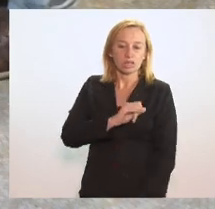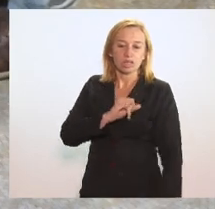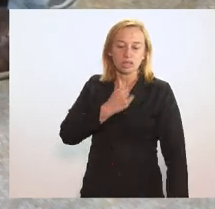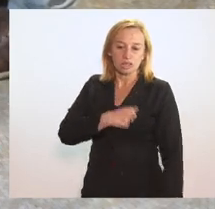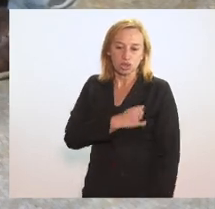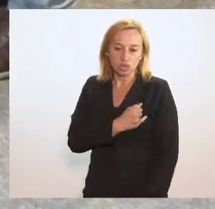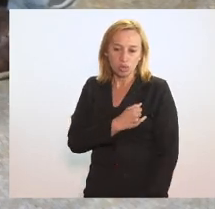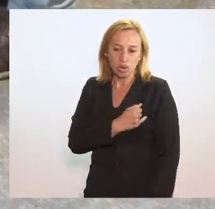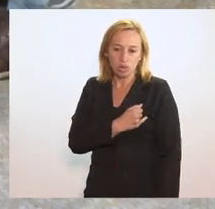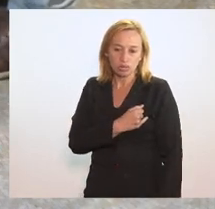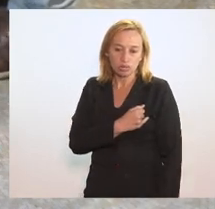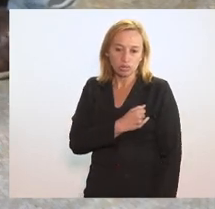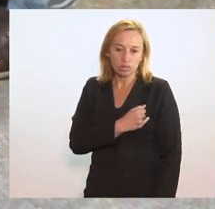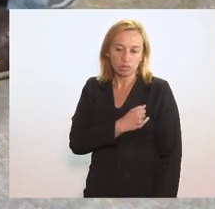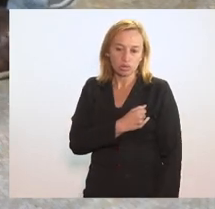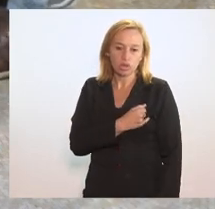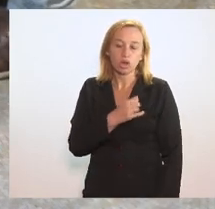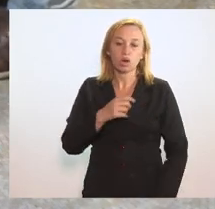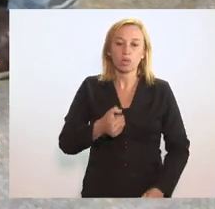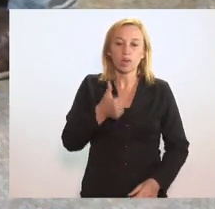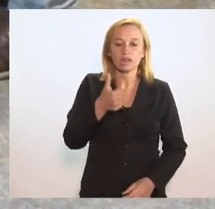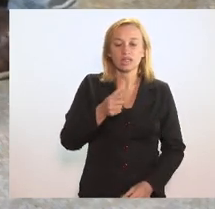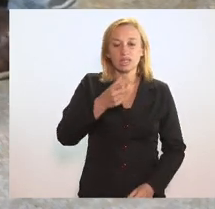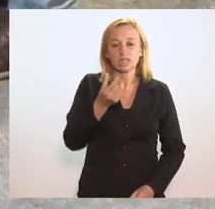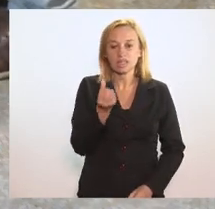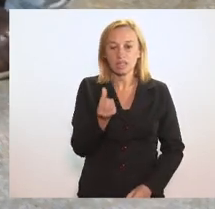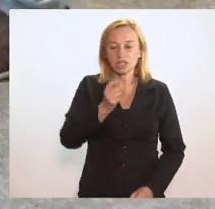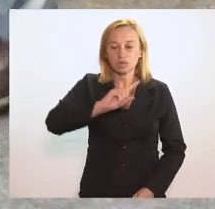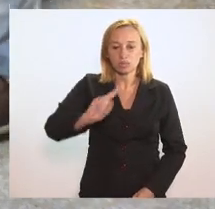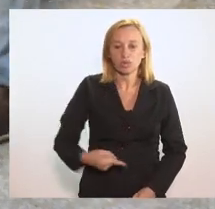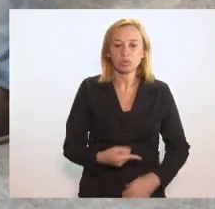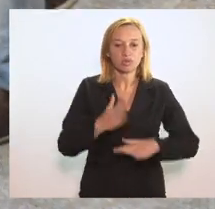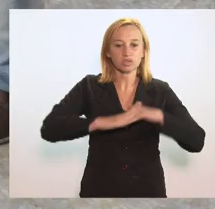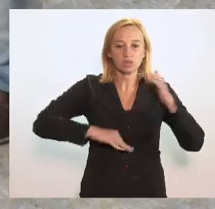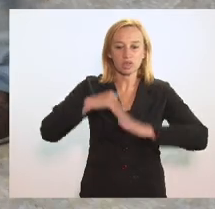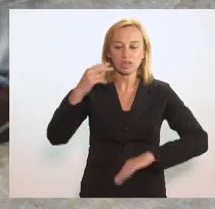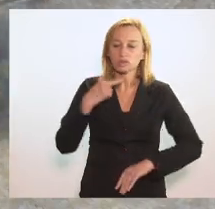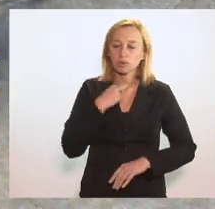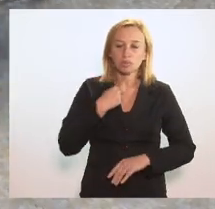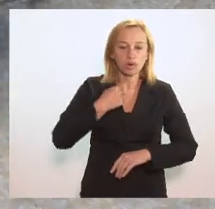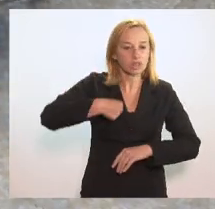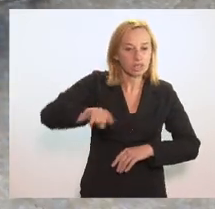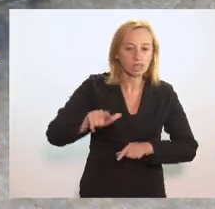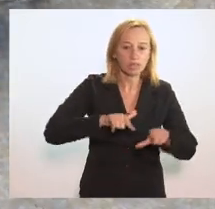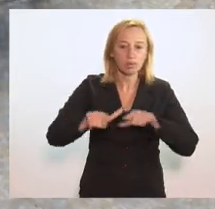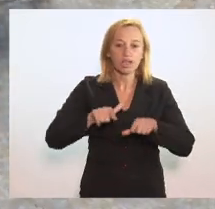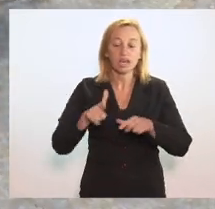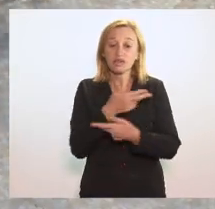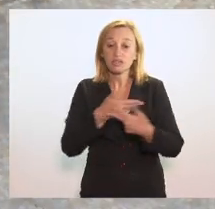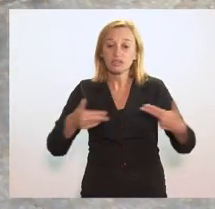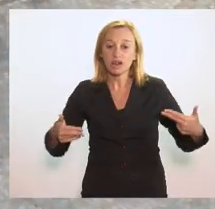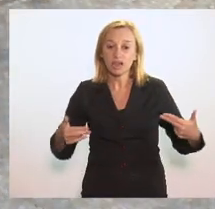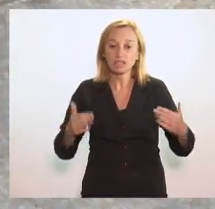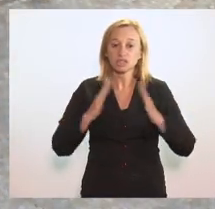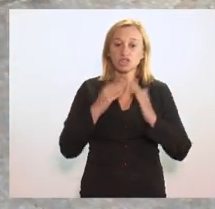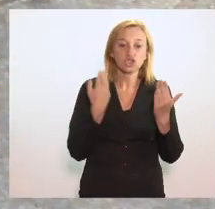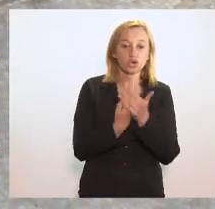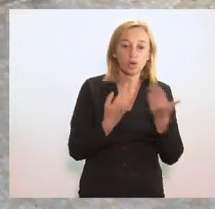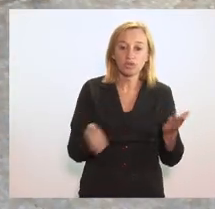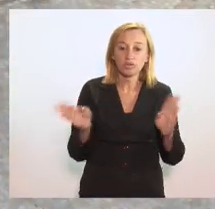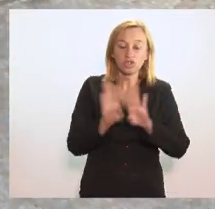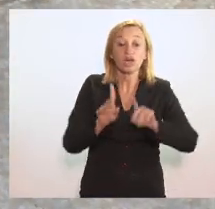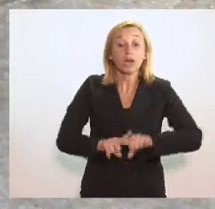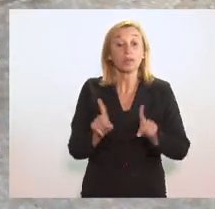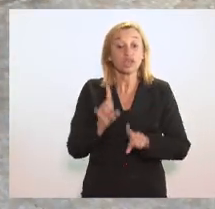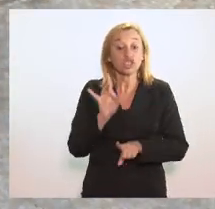6 mil profissionais que estão sem poder trabalhar e várias escolas fechando as portas. Só que,